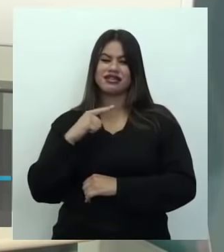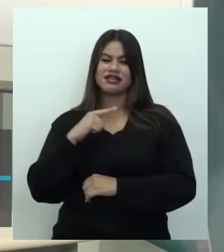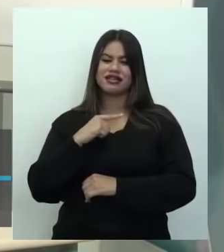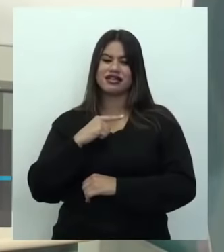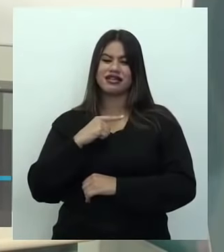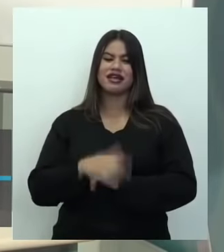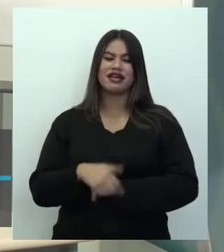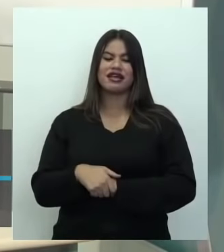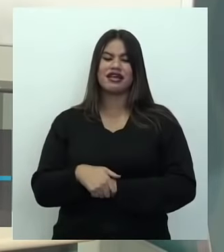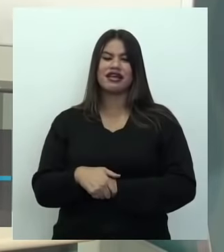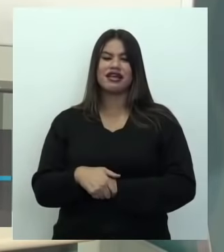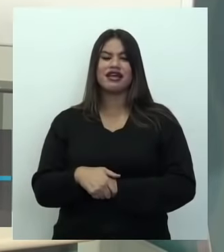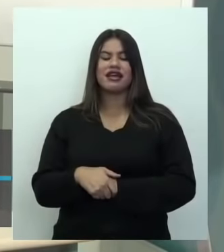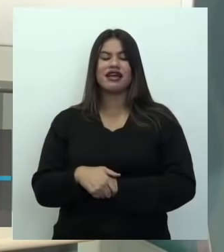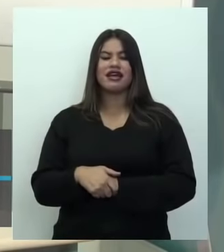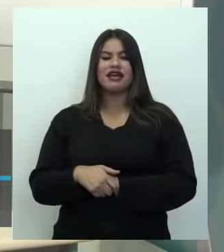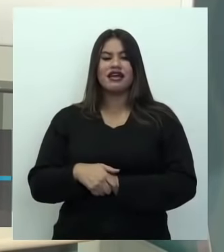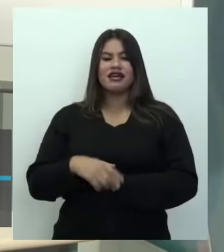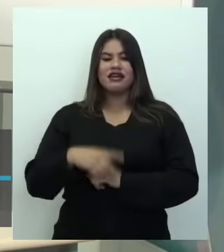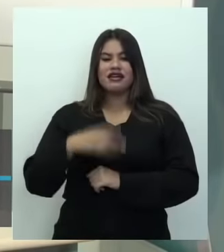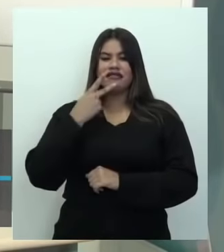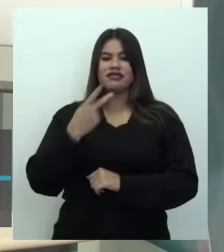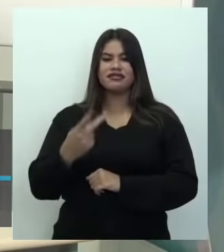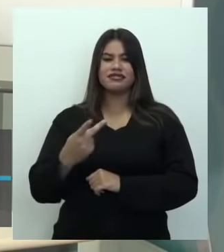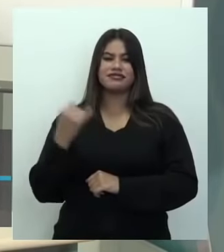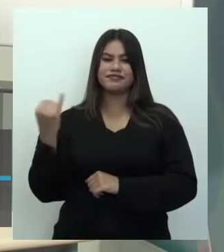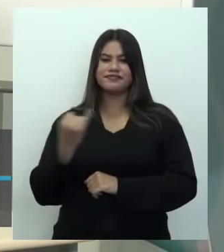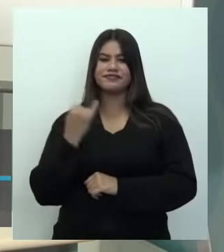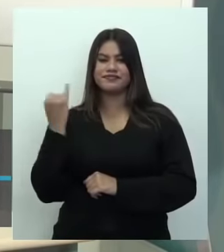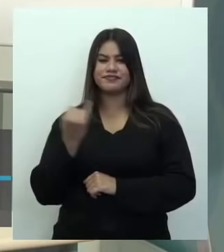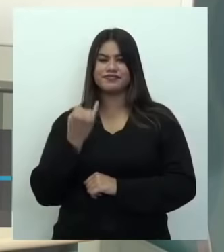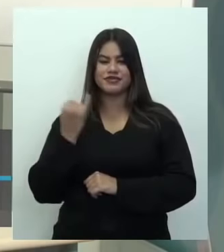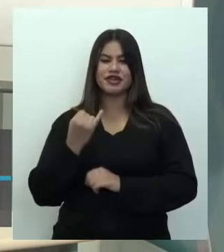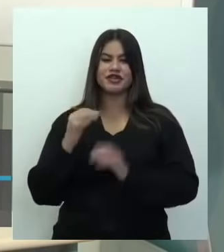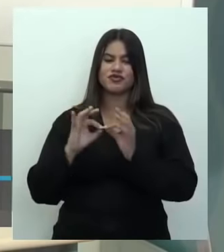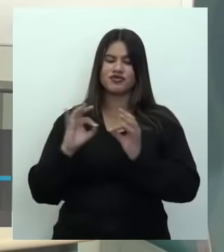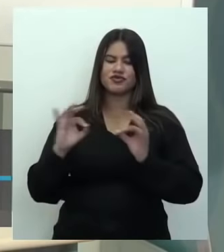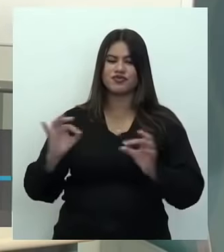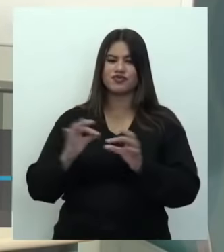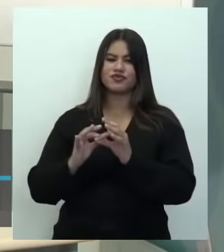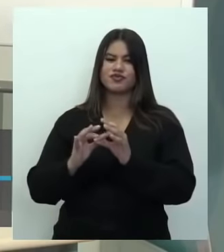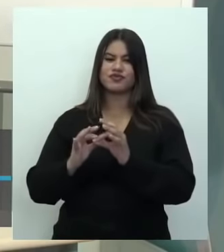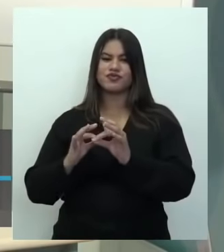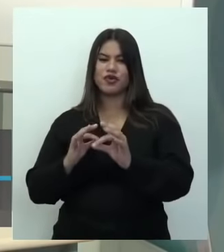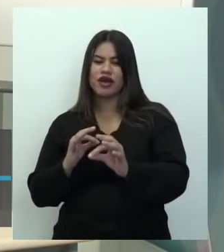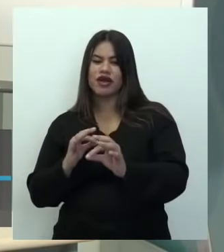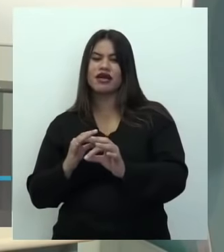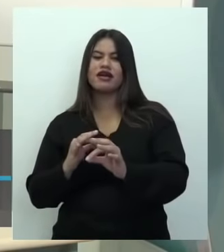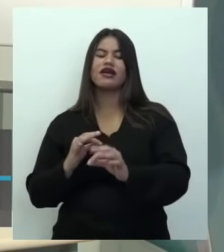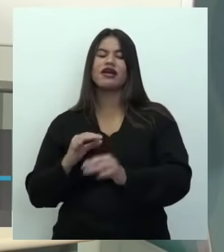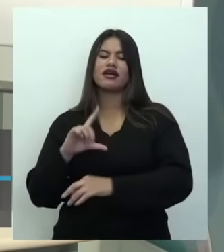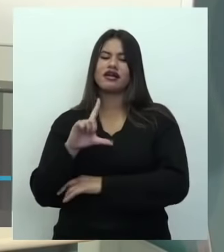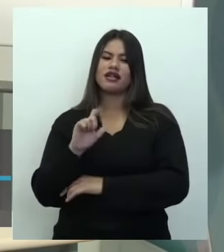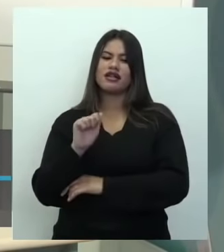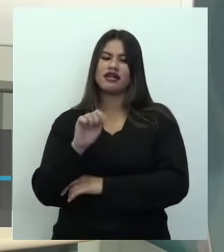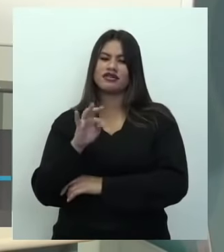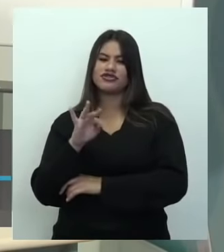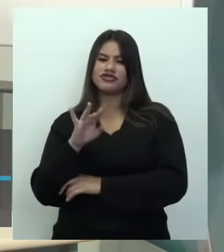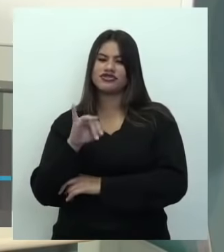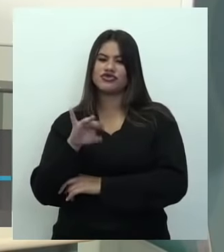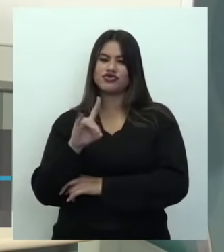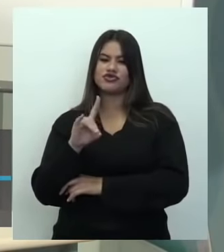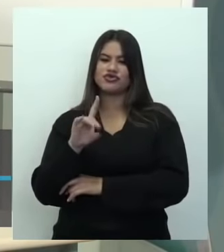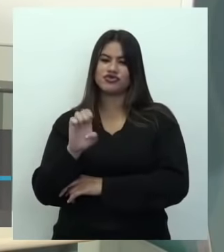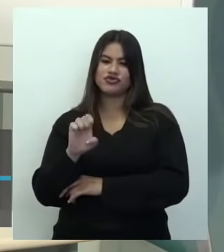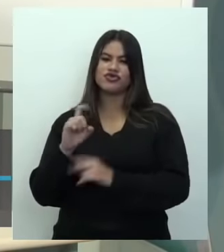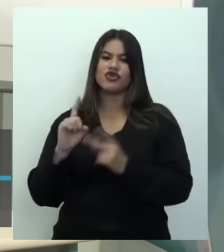alunos, né? A importância da gente ter os eixos, a importância da gente conhecer a latitude, a longitude, né?